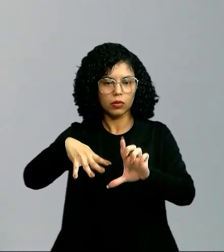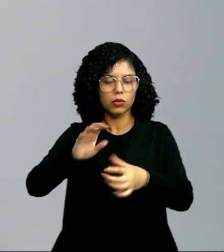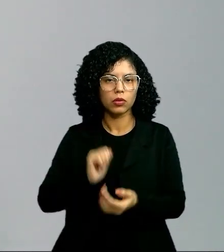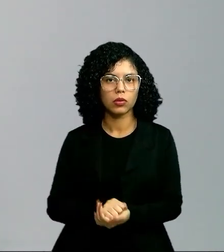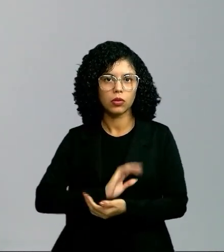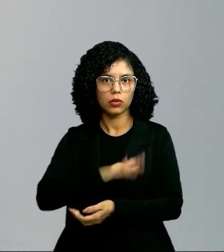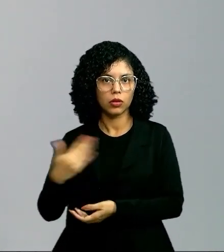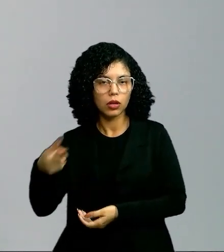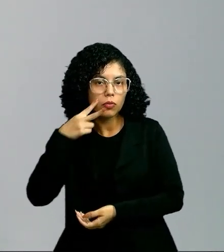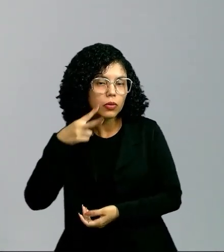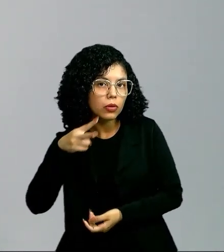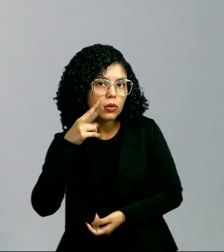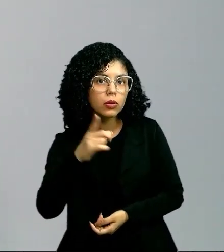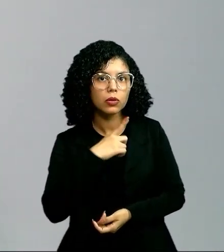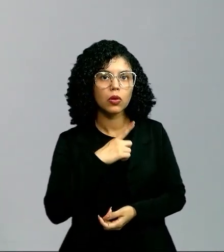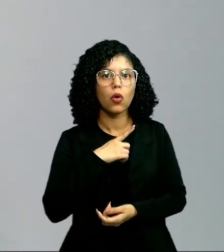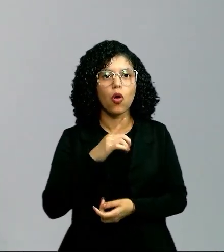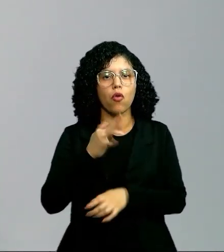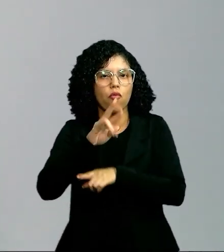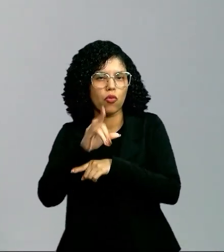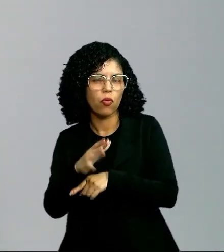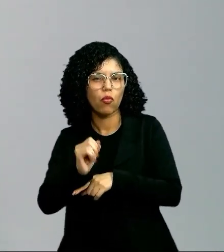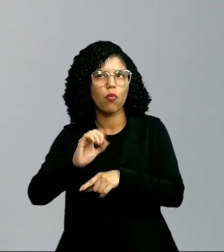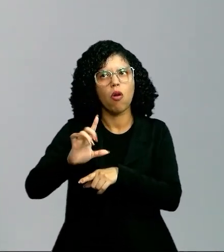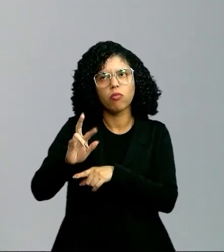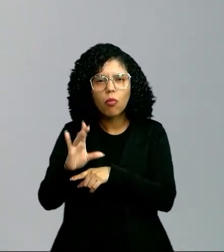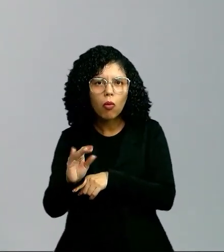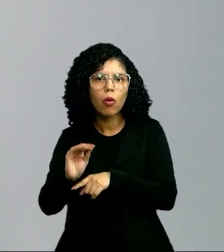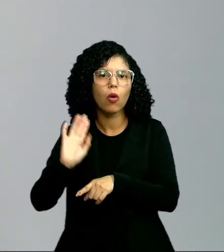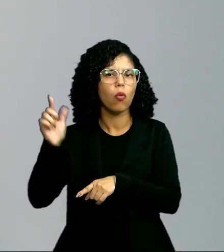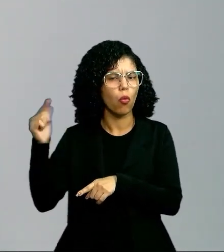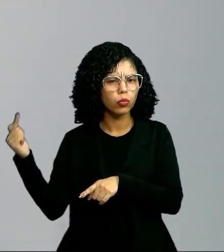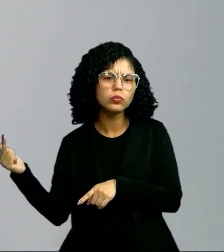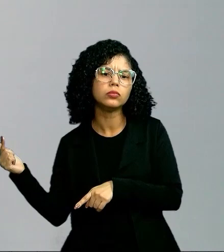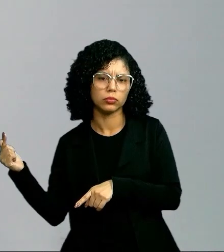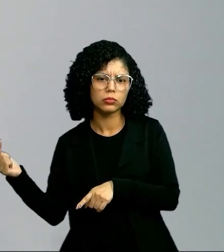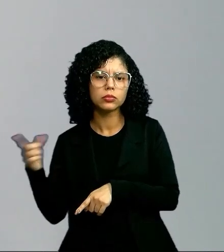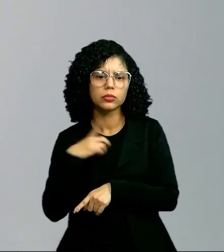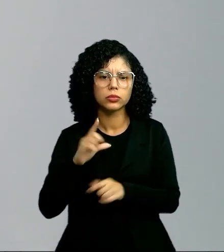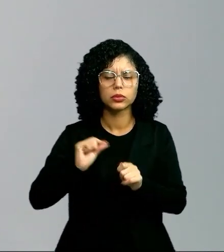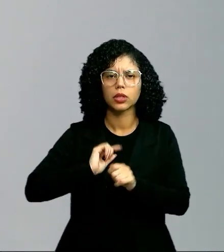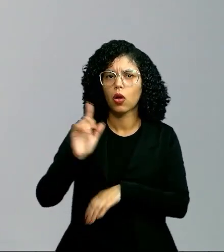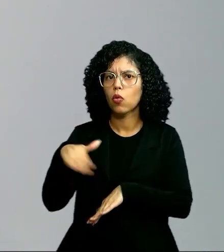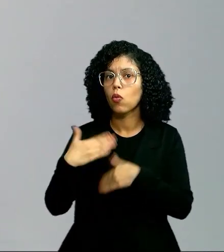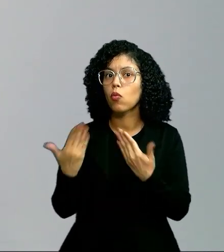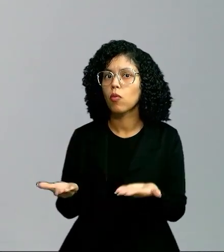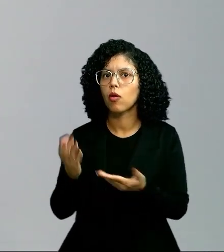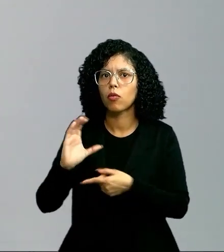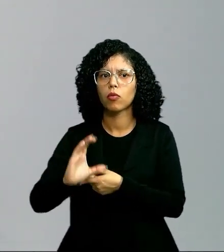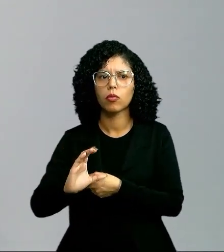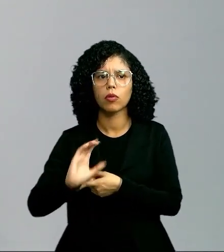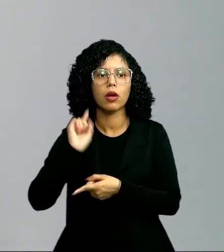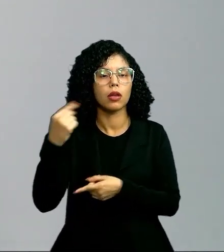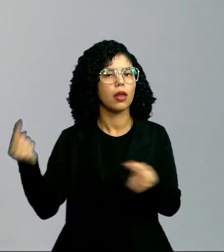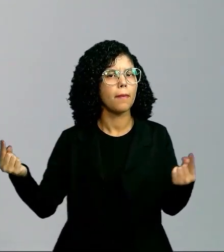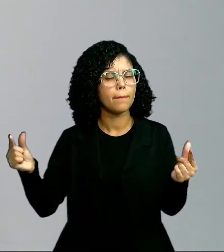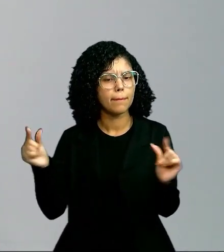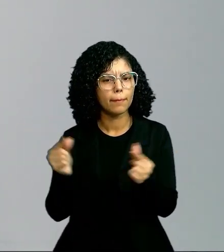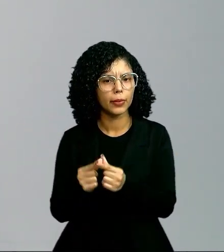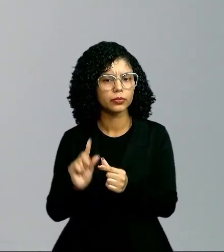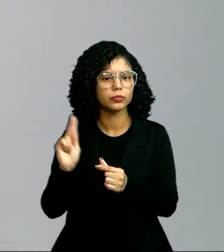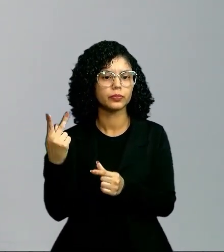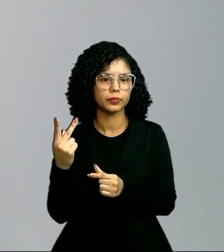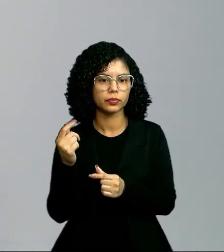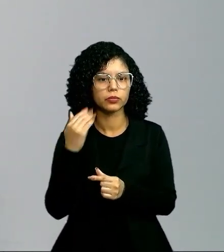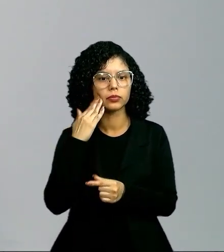Então, quando você tem, por exemplo, flúor, cloro, bromo e iodo, ele vai para qual dos carbonos? É aquele que tem menos